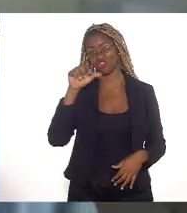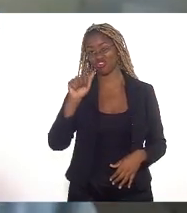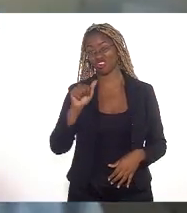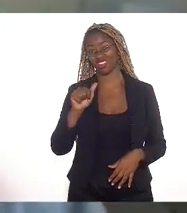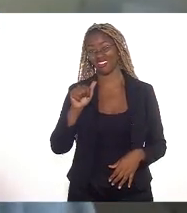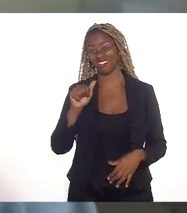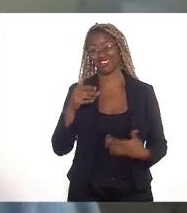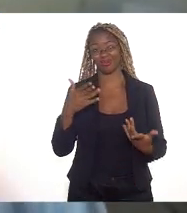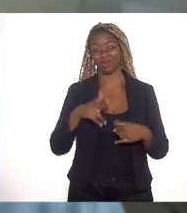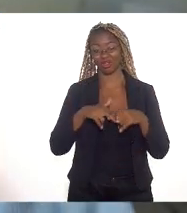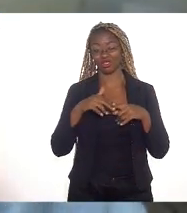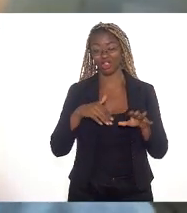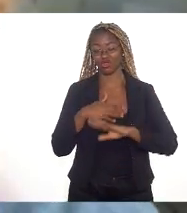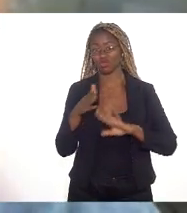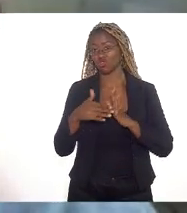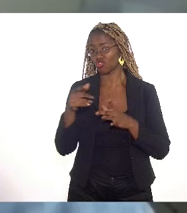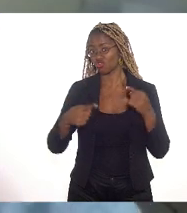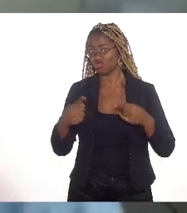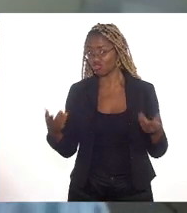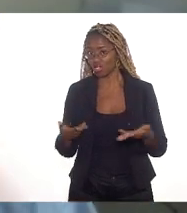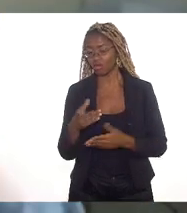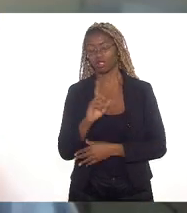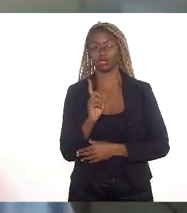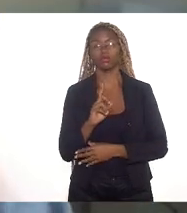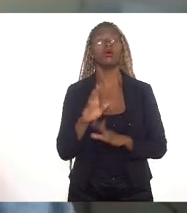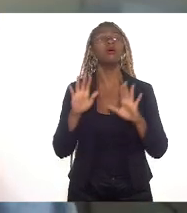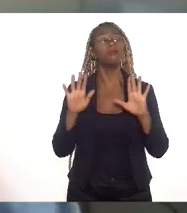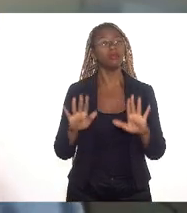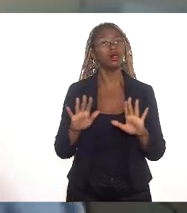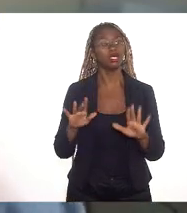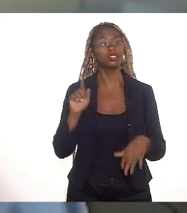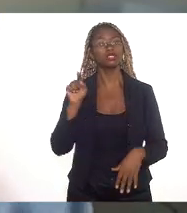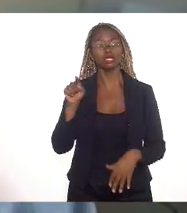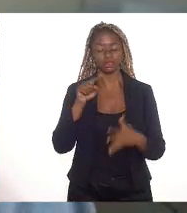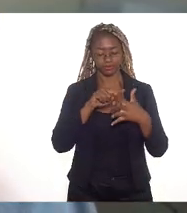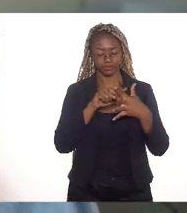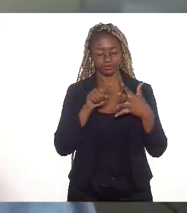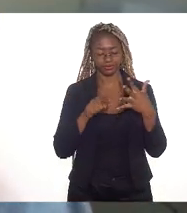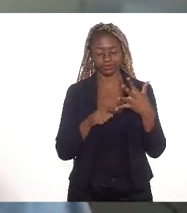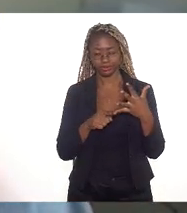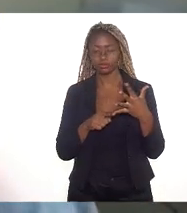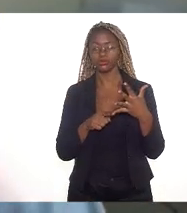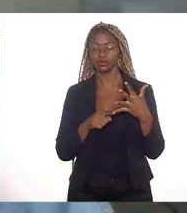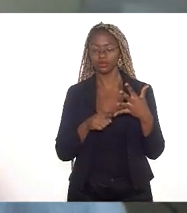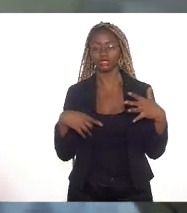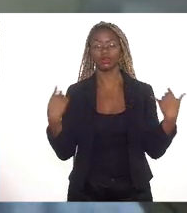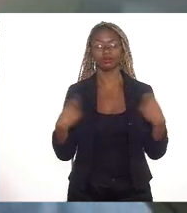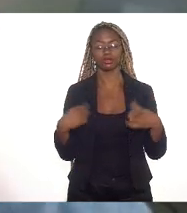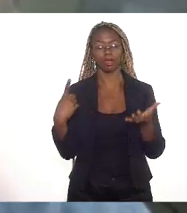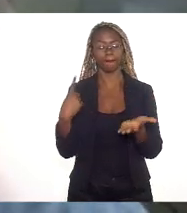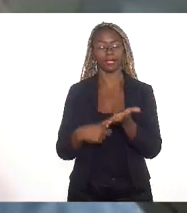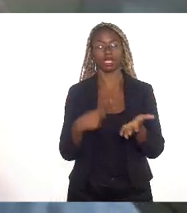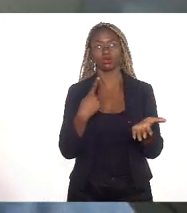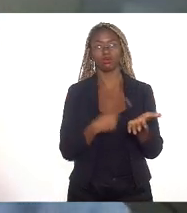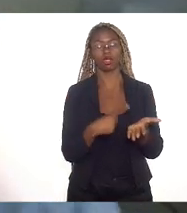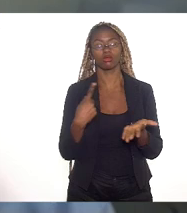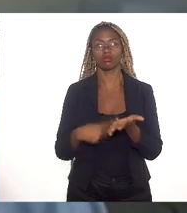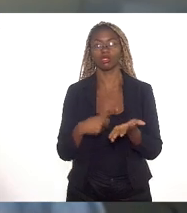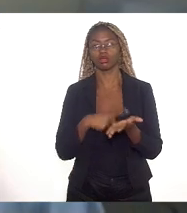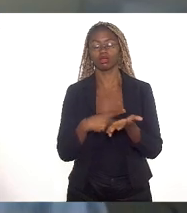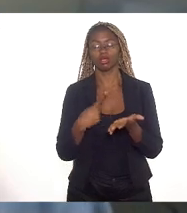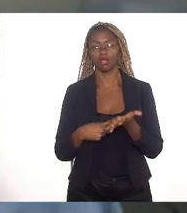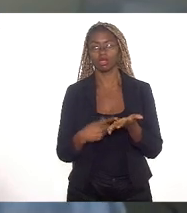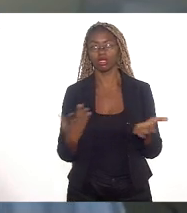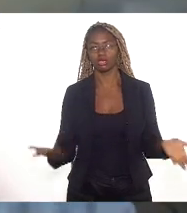aqui. E esses eixos, para funcionarem, têm que ser pactuados. E o